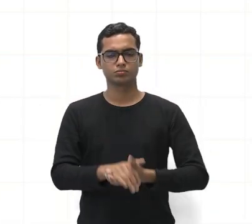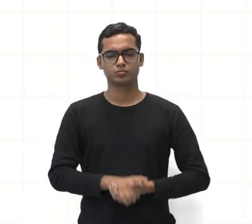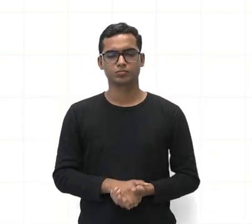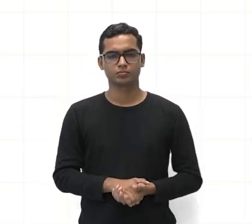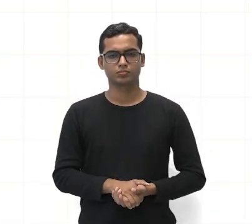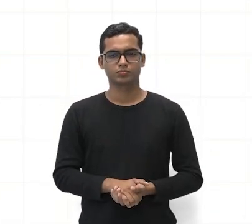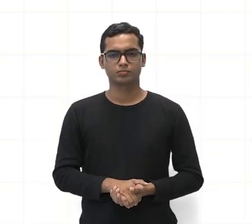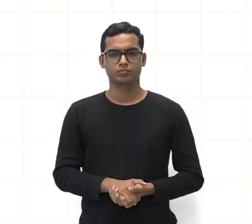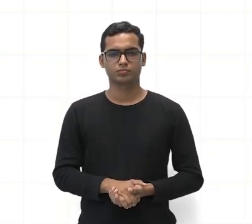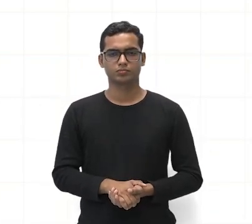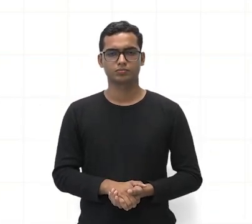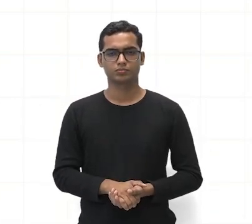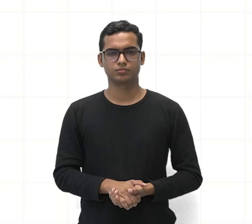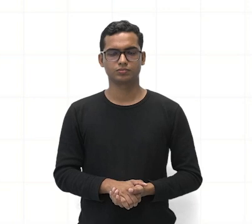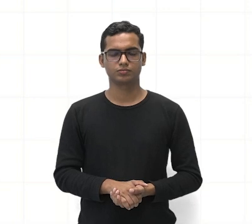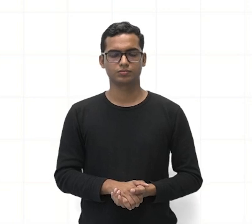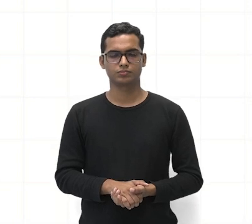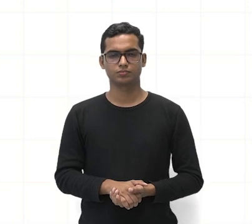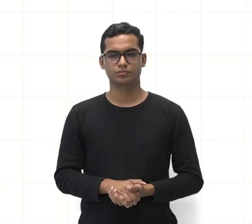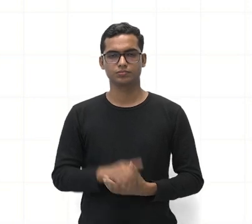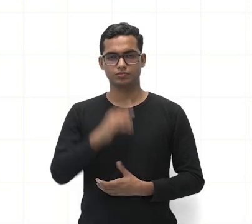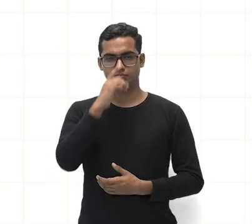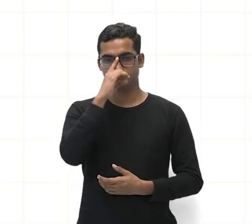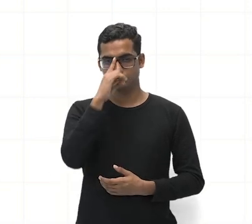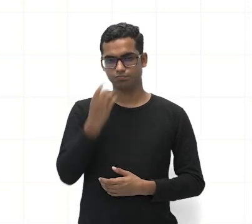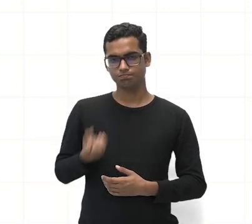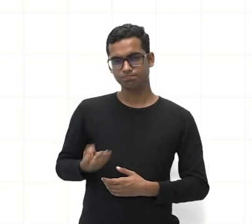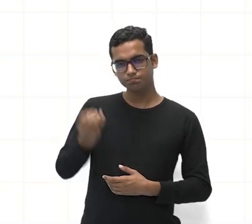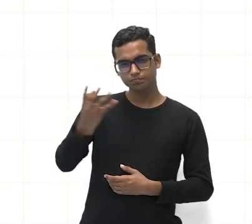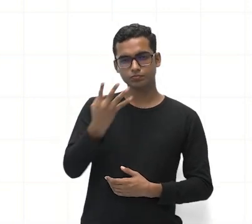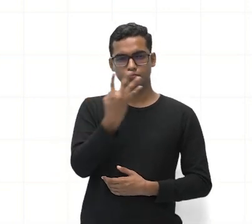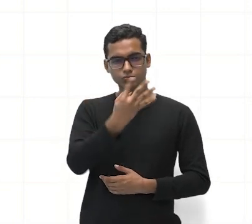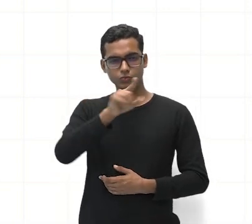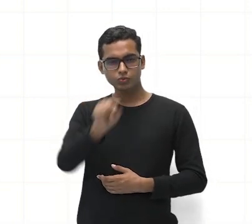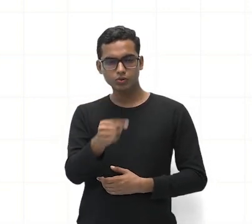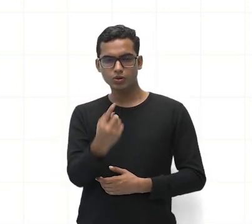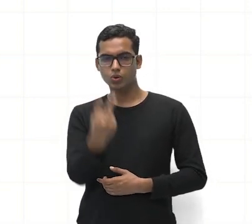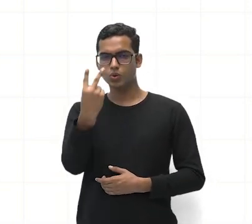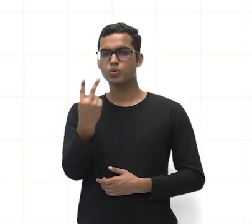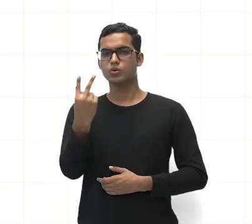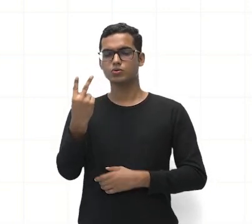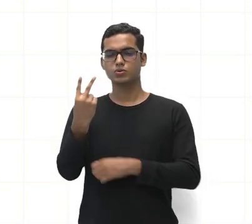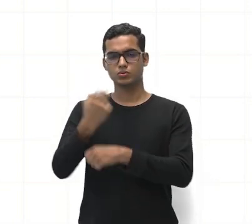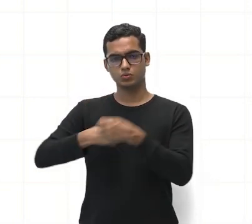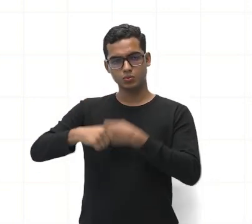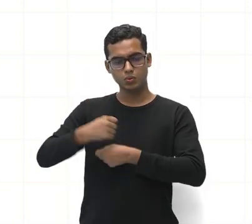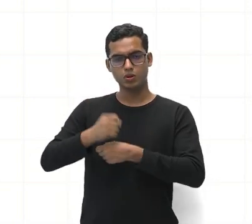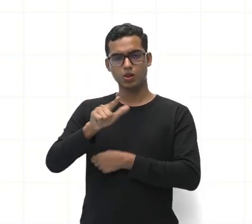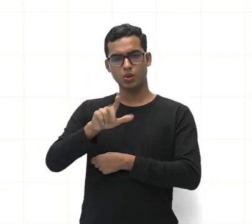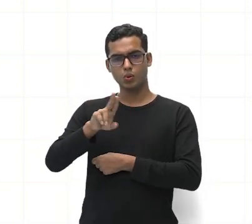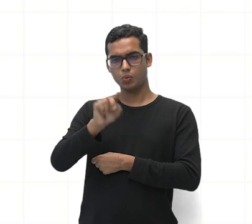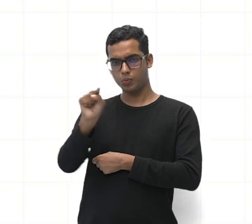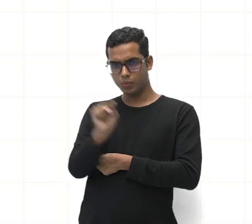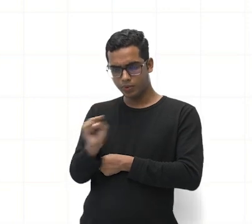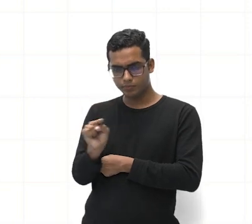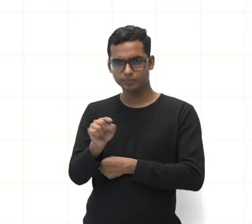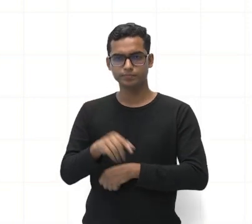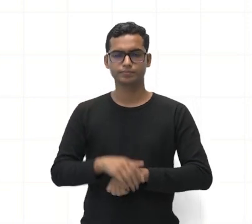espaço. Vejam só, viajando 4,2 anos-luz,